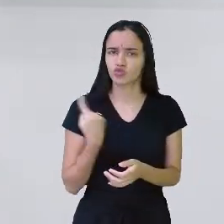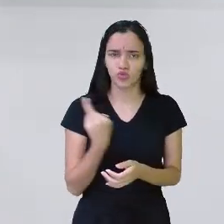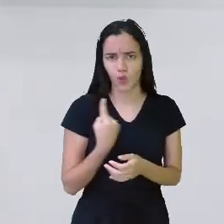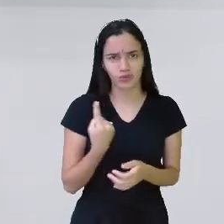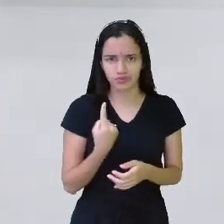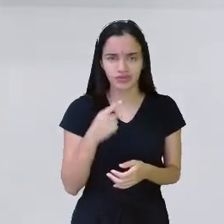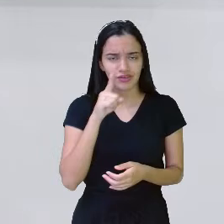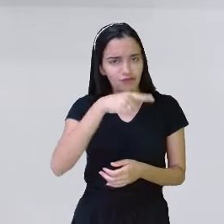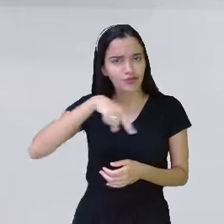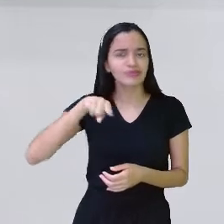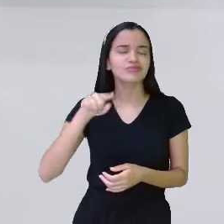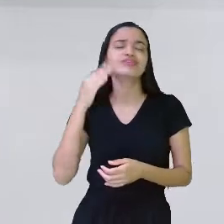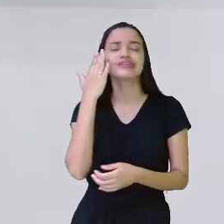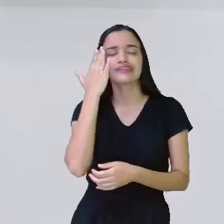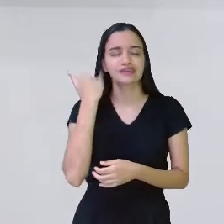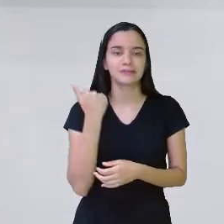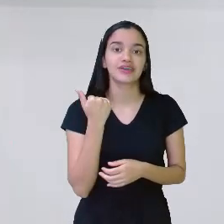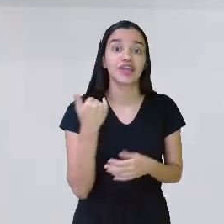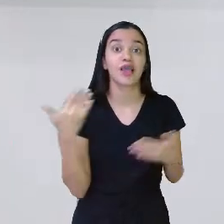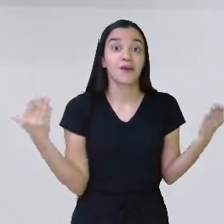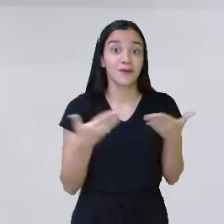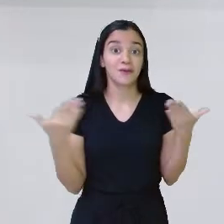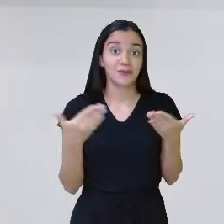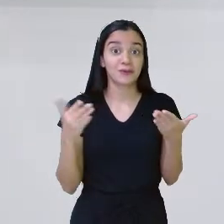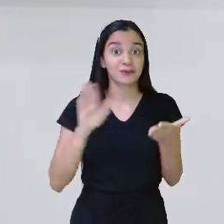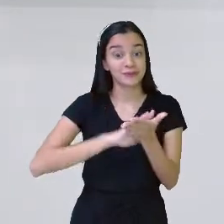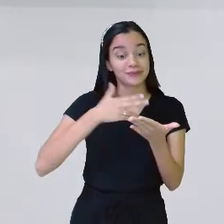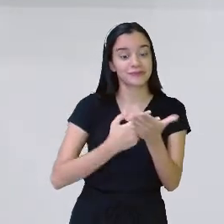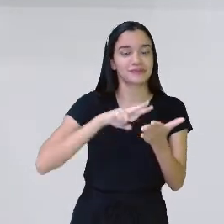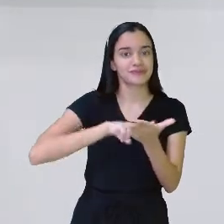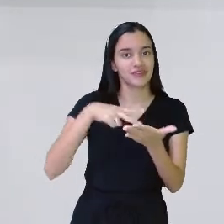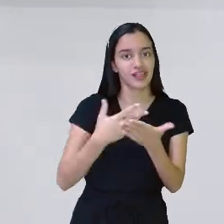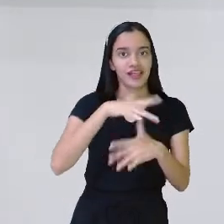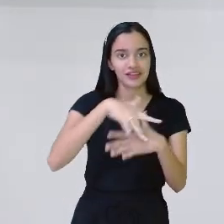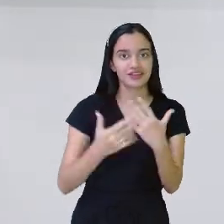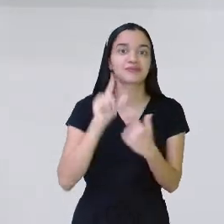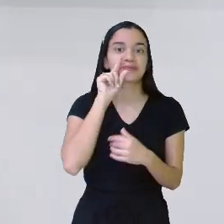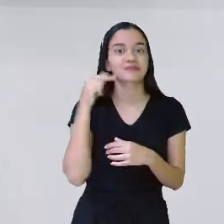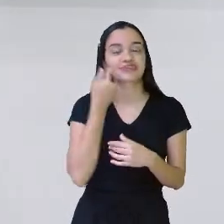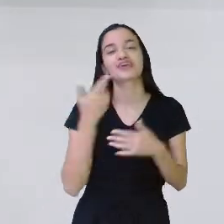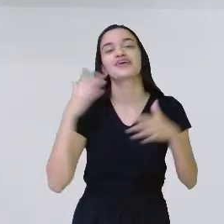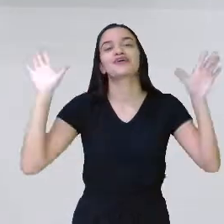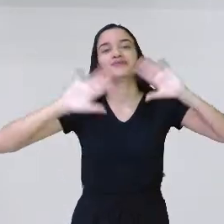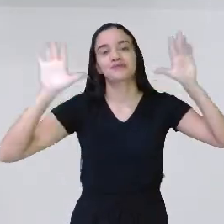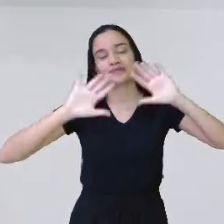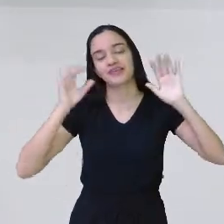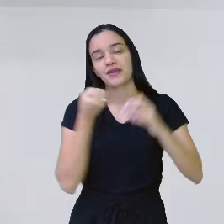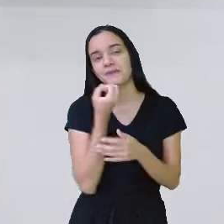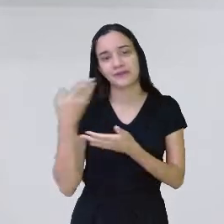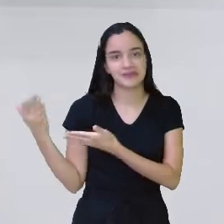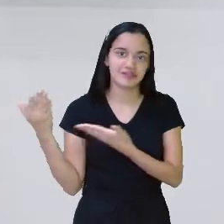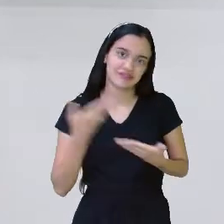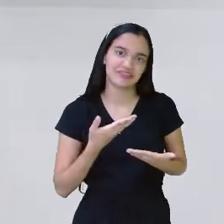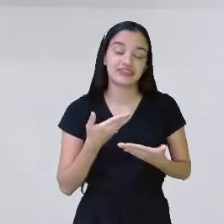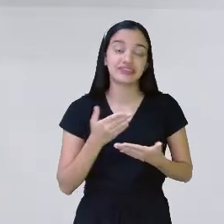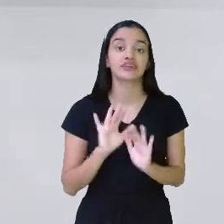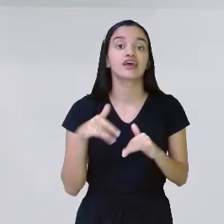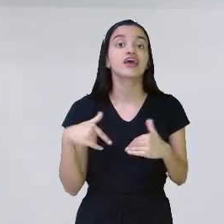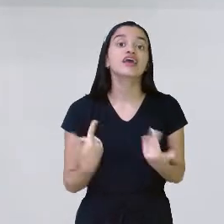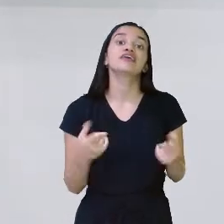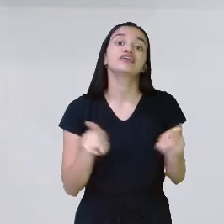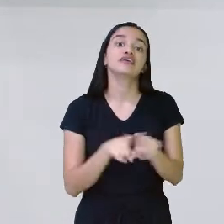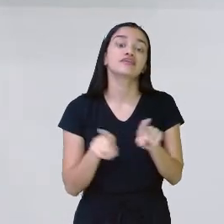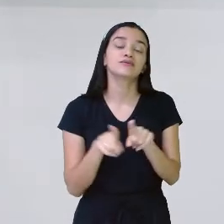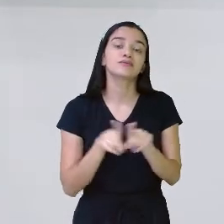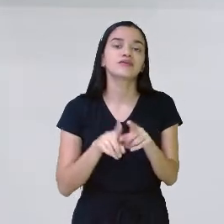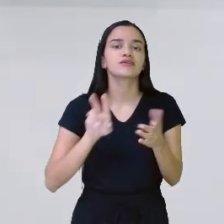estão cansados de saber, hoje quem faz a nossa tradução para Libras é Midian. Olá, Midian, bem-vinda! E nossa tradução